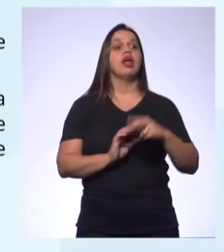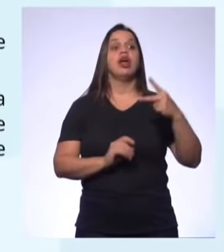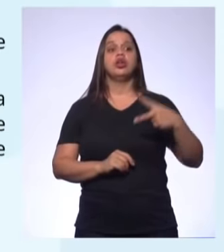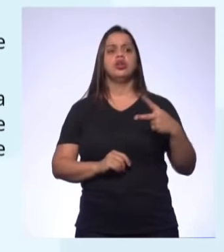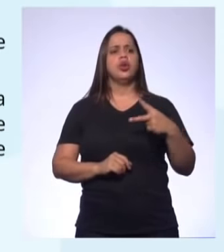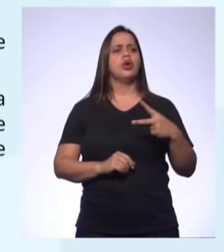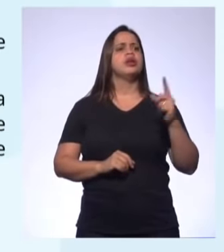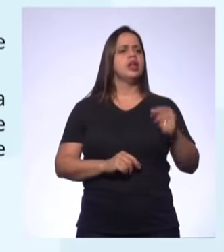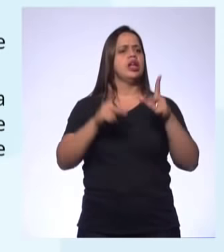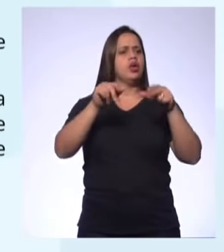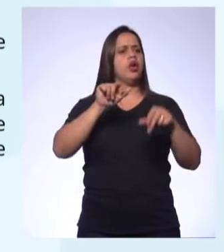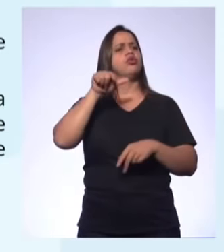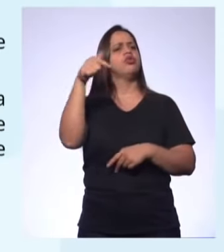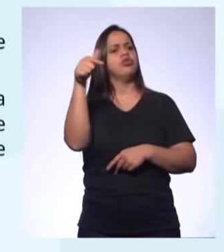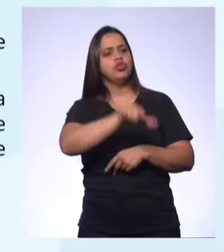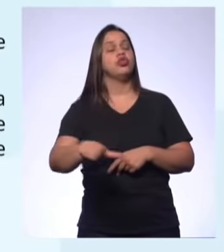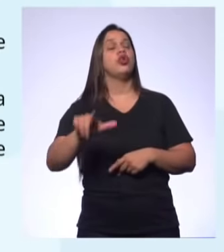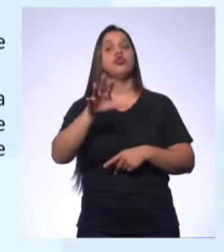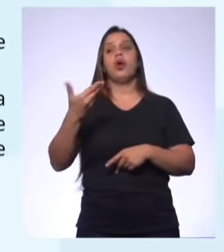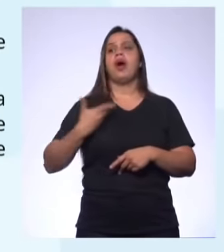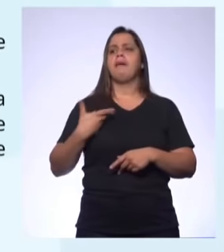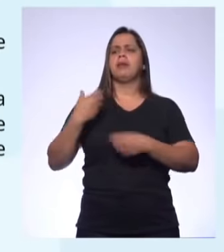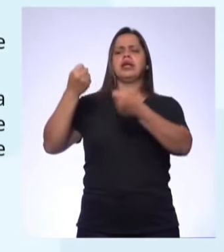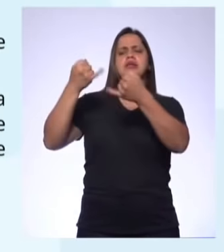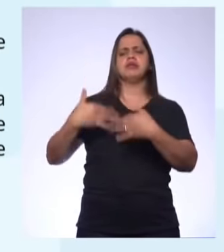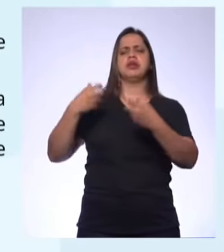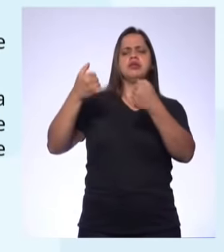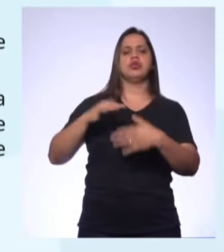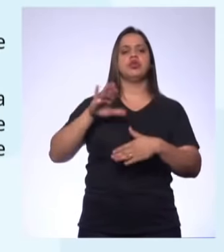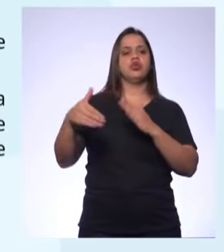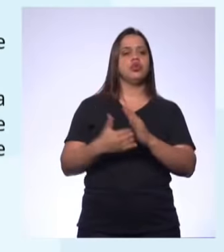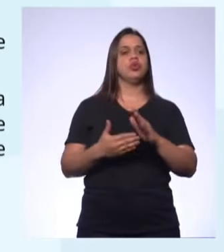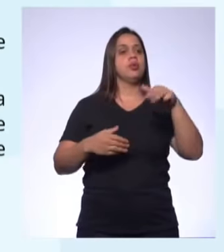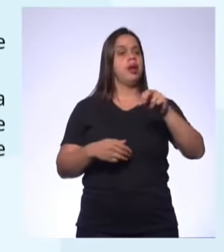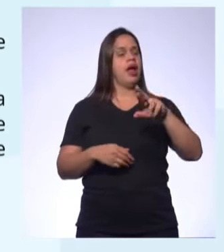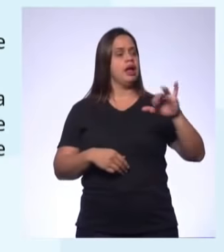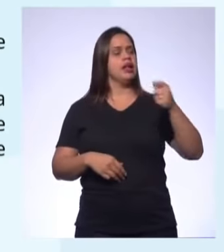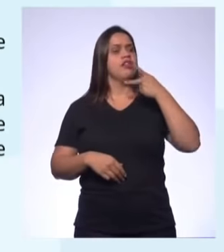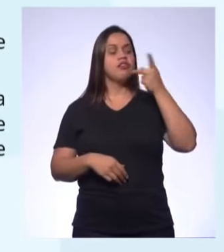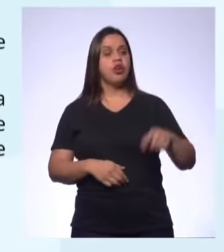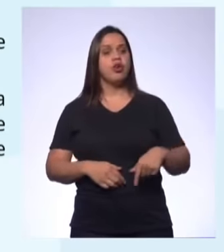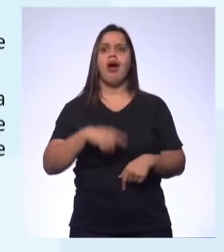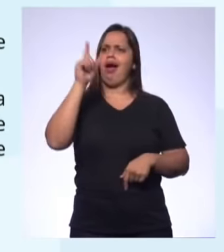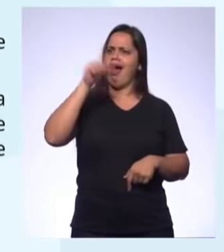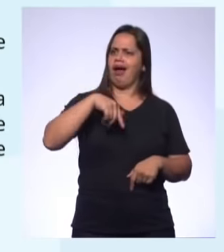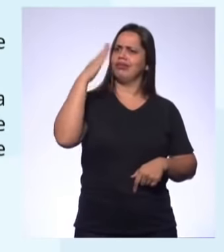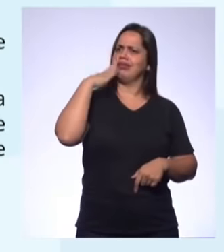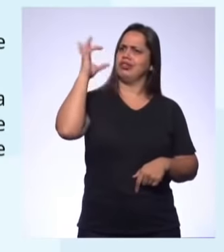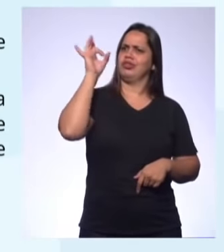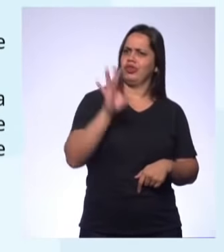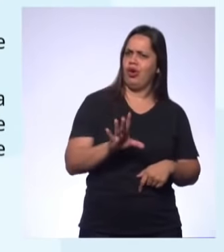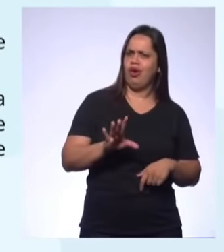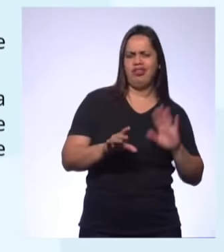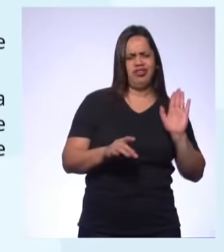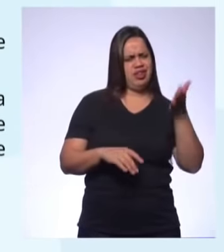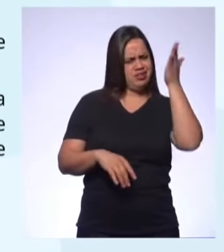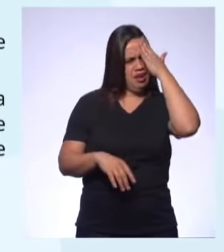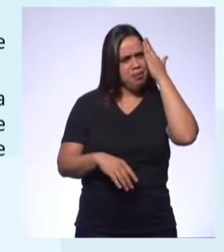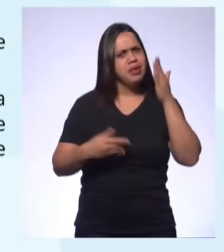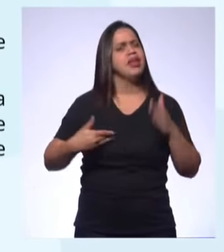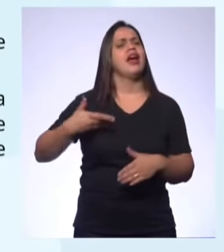logo a sua boa amiga lhe deu todas as explicações. Maria Angula exclamou, Ah, é só isso? Mas isso eu já sabia. E